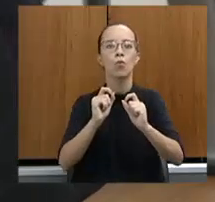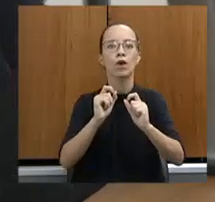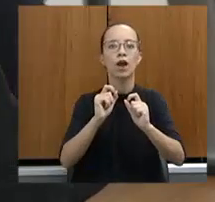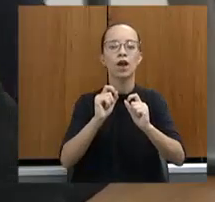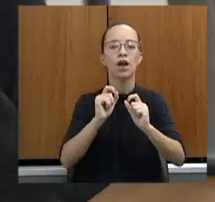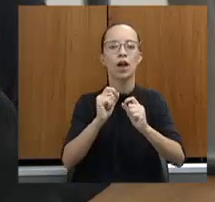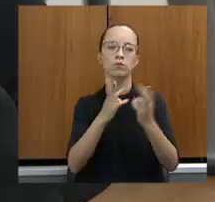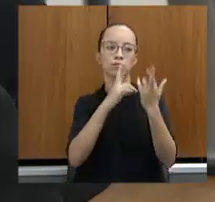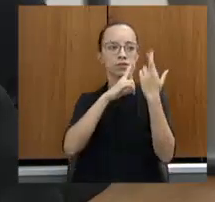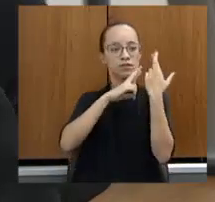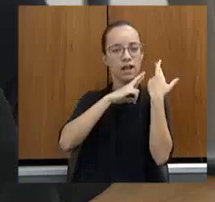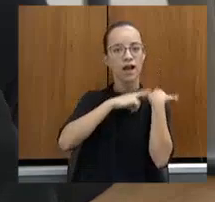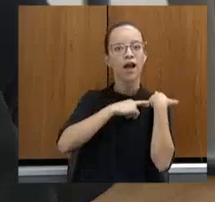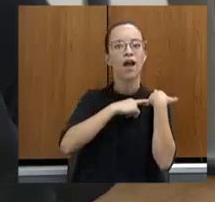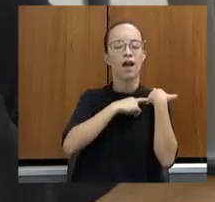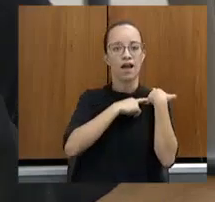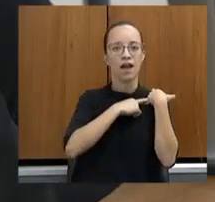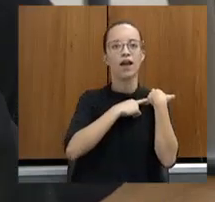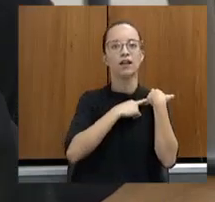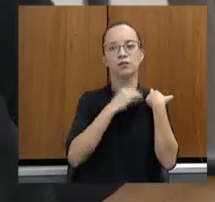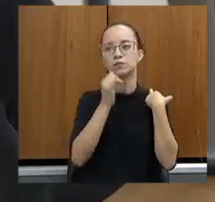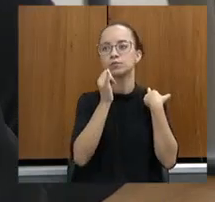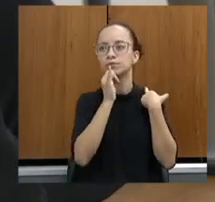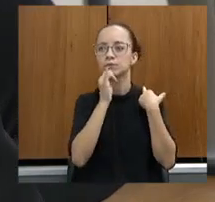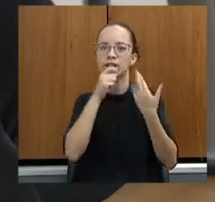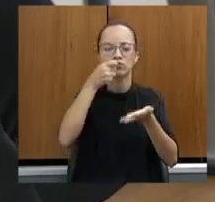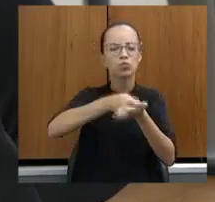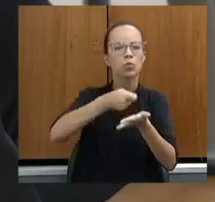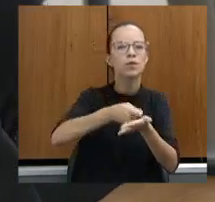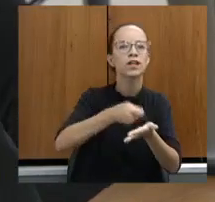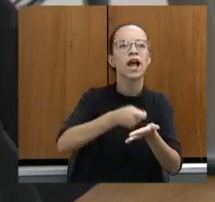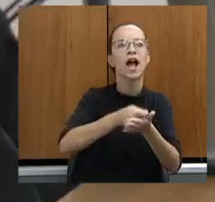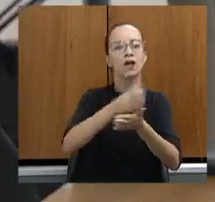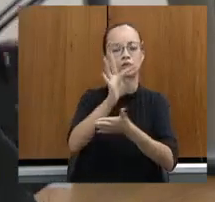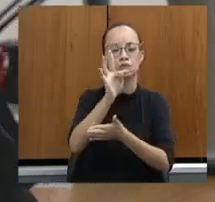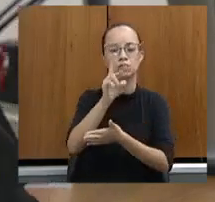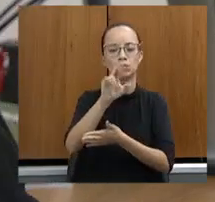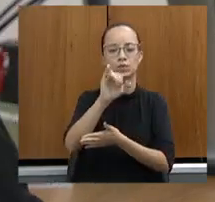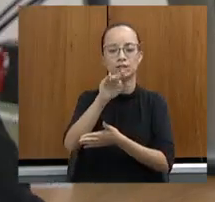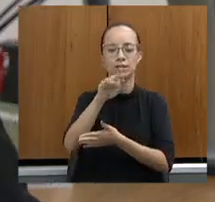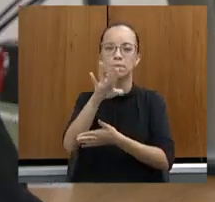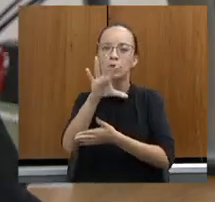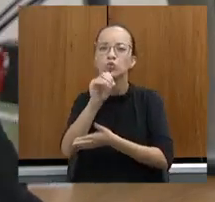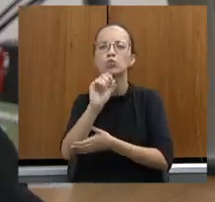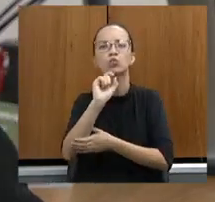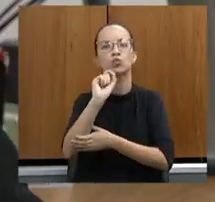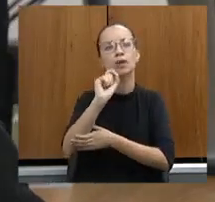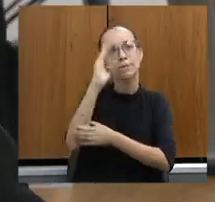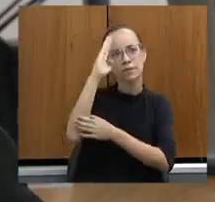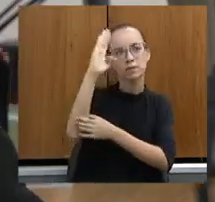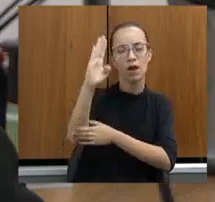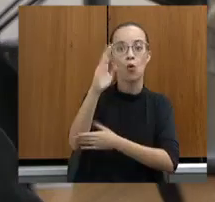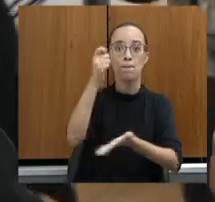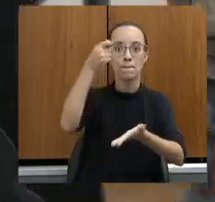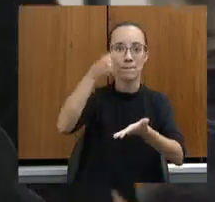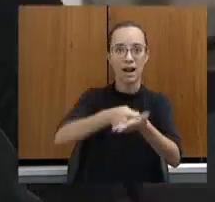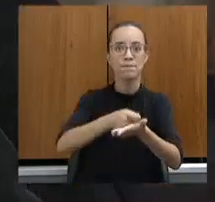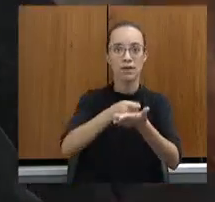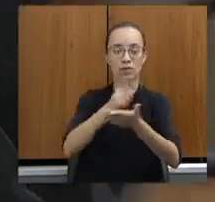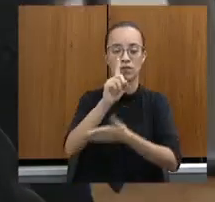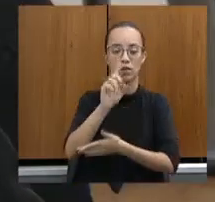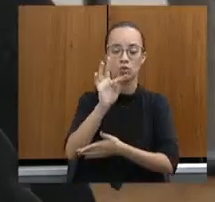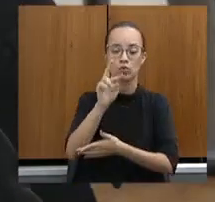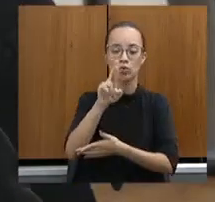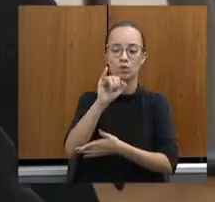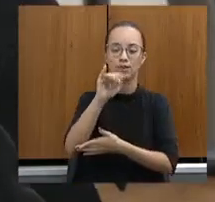com relação a que a gente chama das obrigações acessórios um tributo ele tem a obrigação principal que é o pagamento do tributo